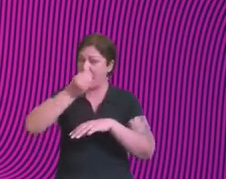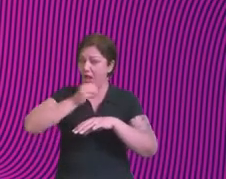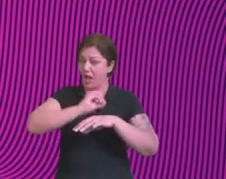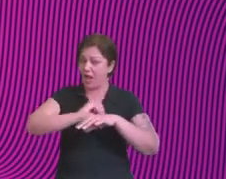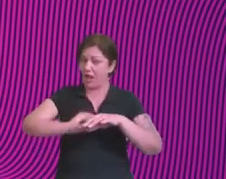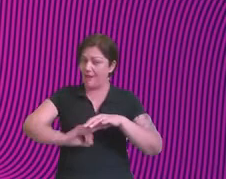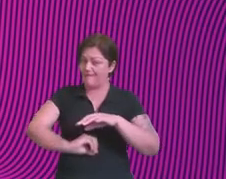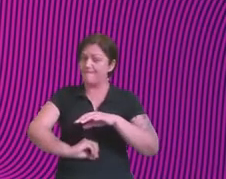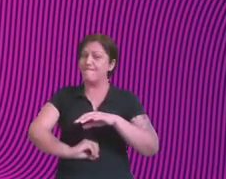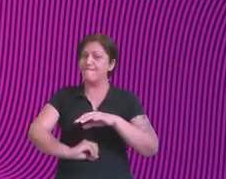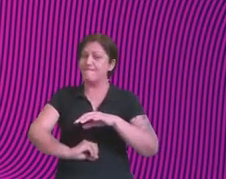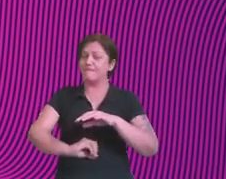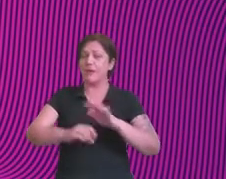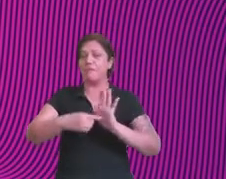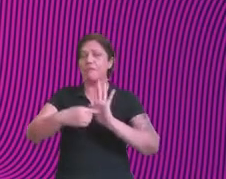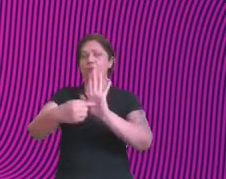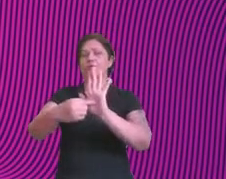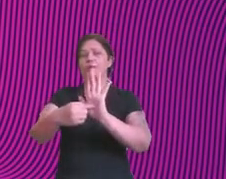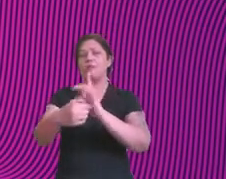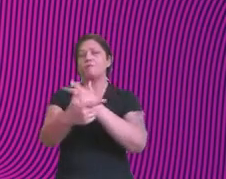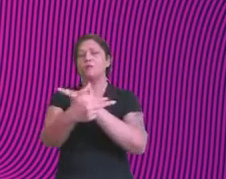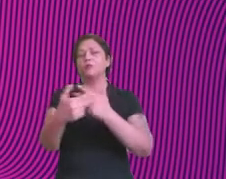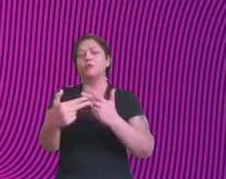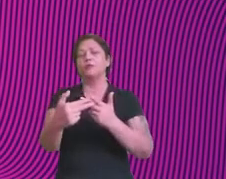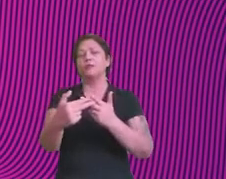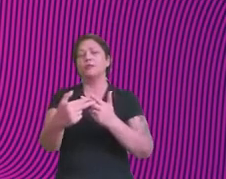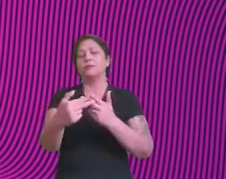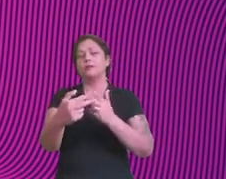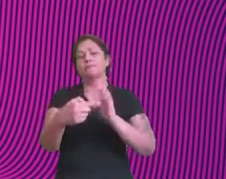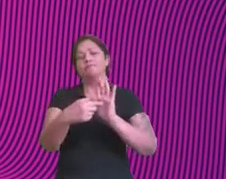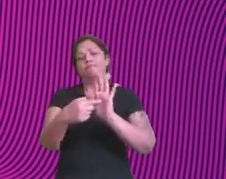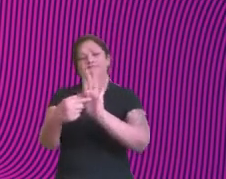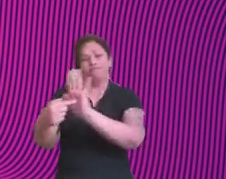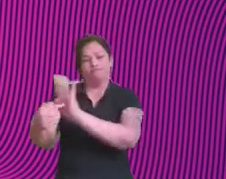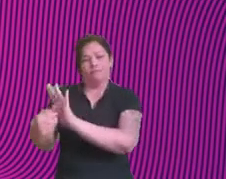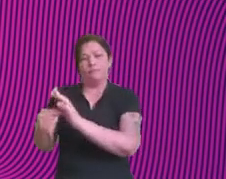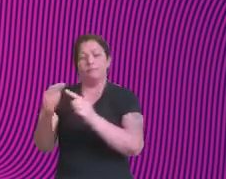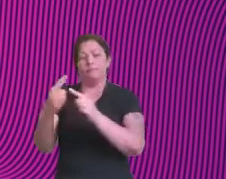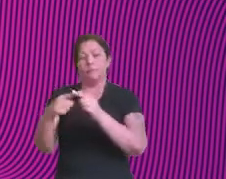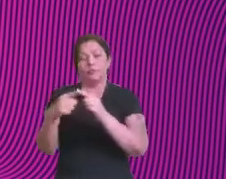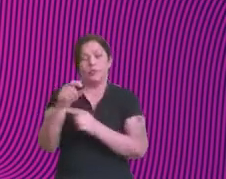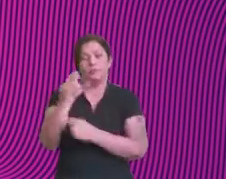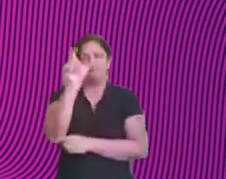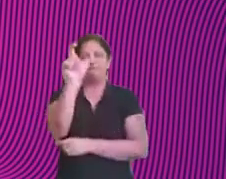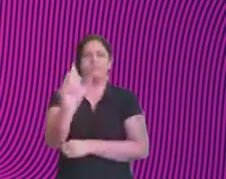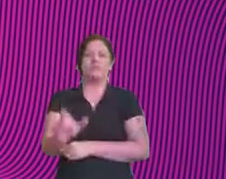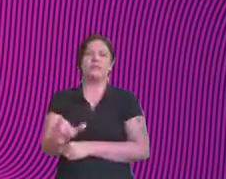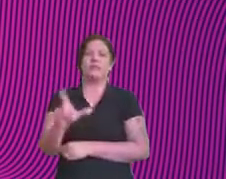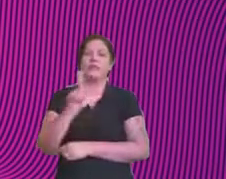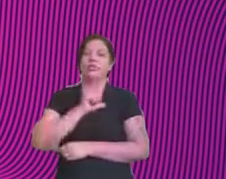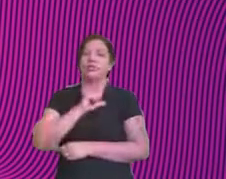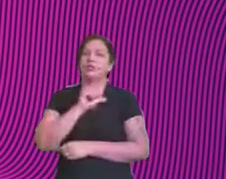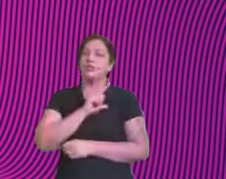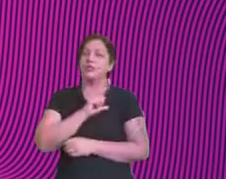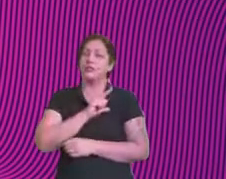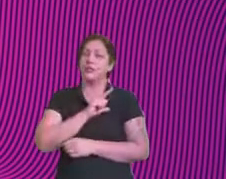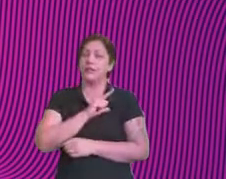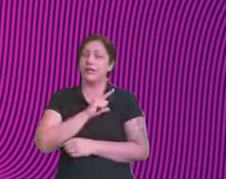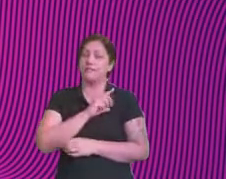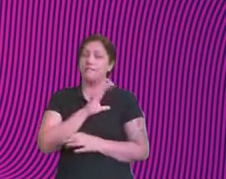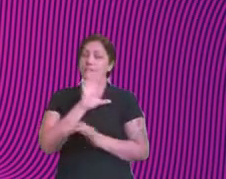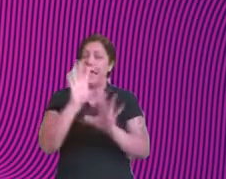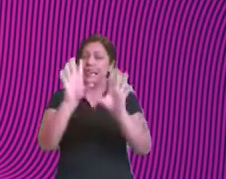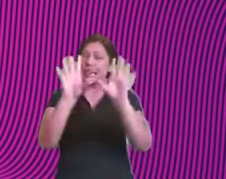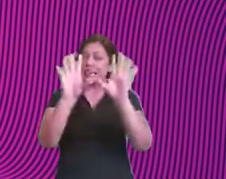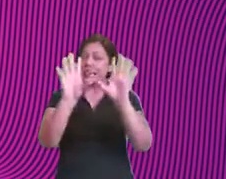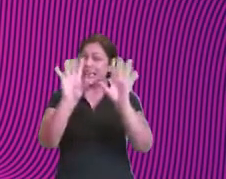endoscopia. Então, acho que isso é importante ressaltar, que um paciente que tem um adenocarcinoma gástrico, é importante uma endoscopia bem